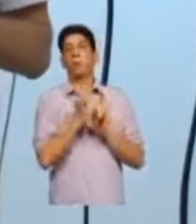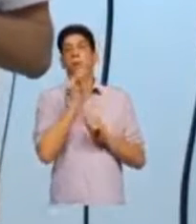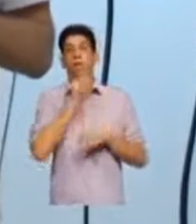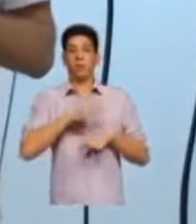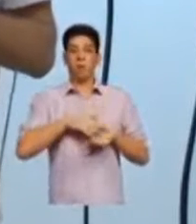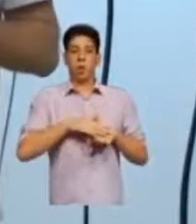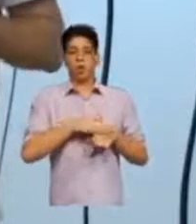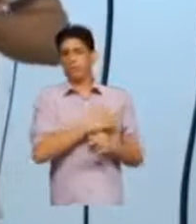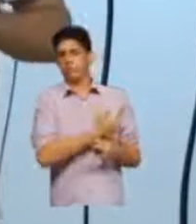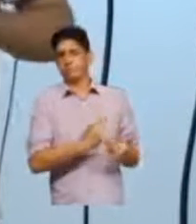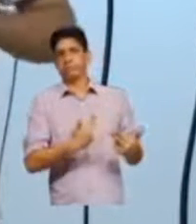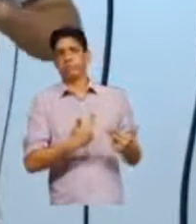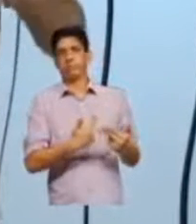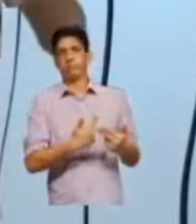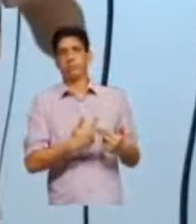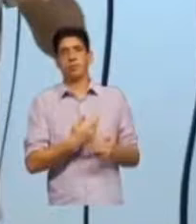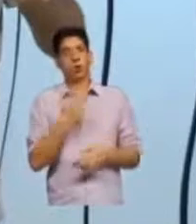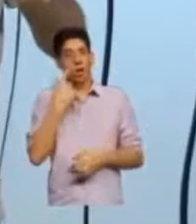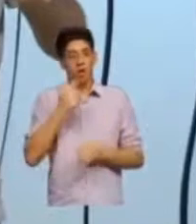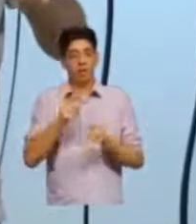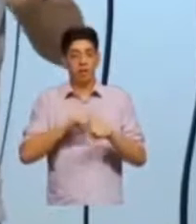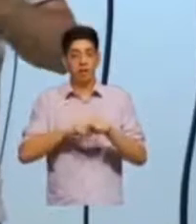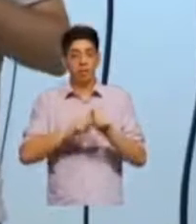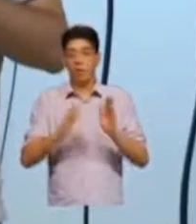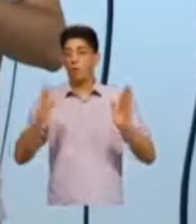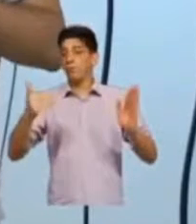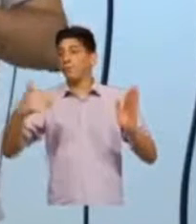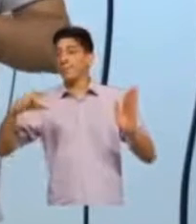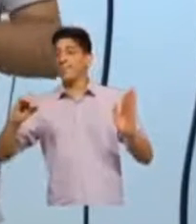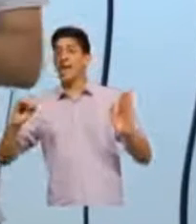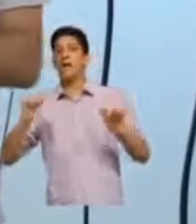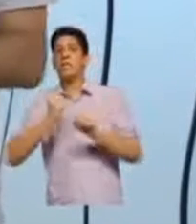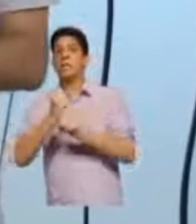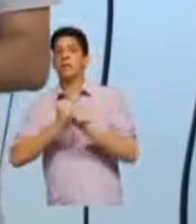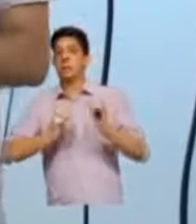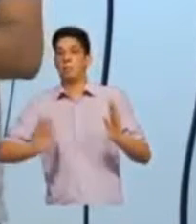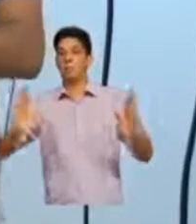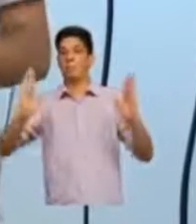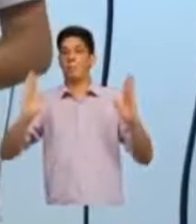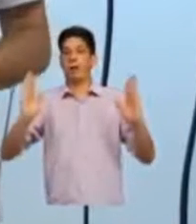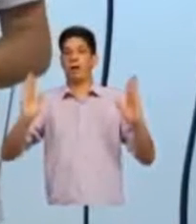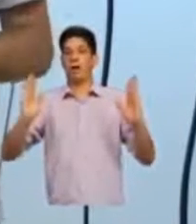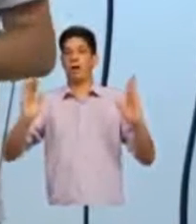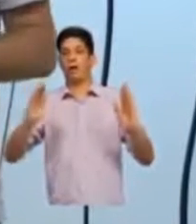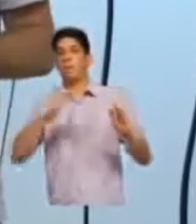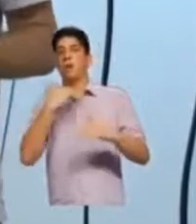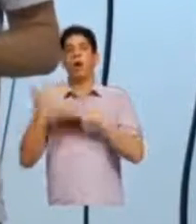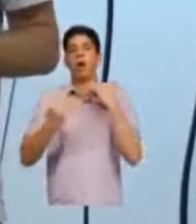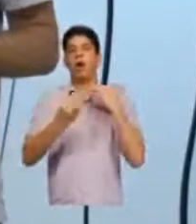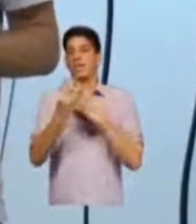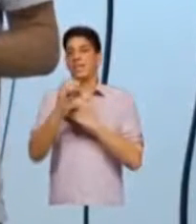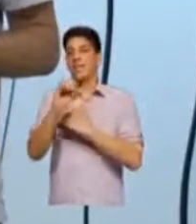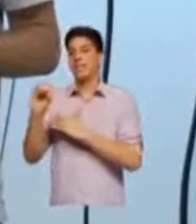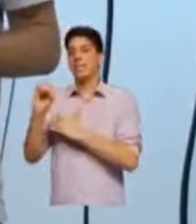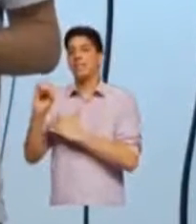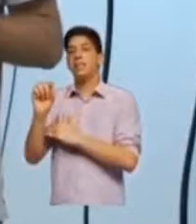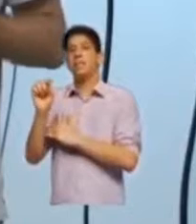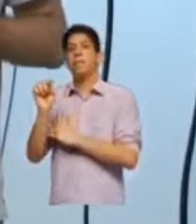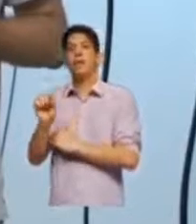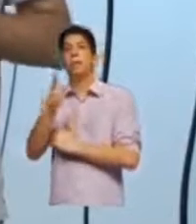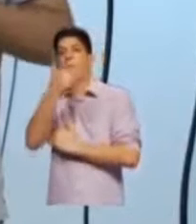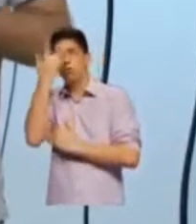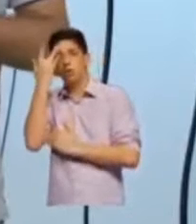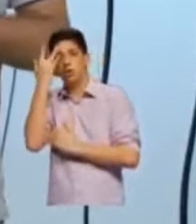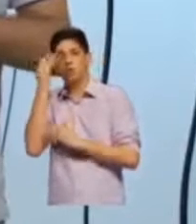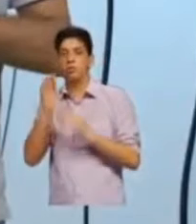morte dela em 10 anos, matou lá 300 mil pessoas. 10 anos.